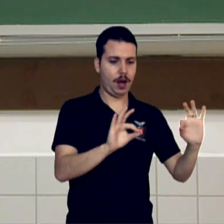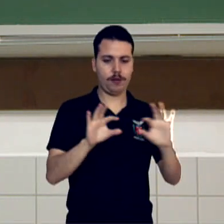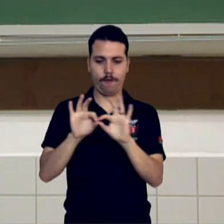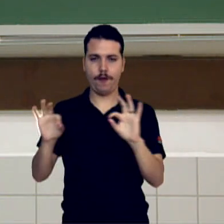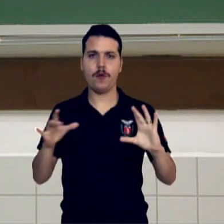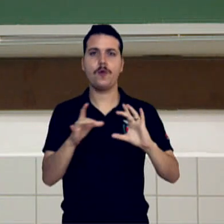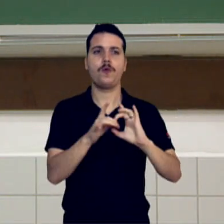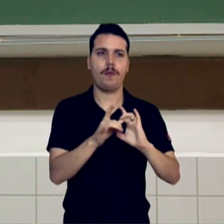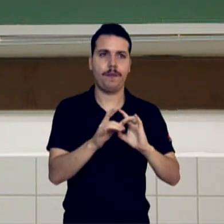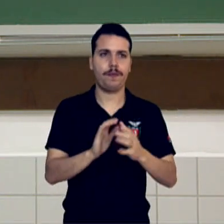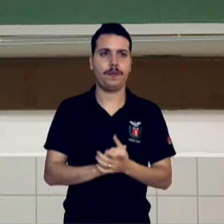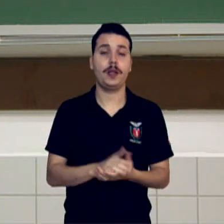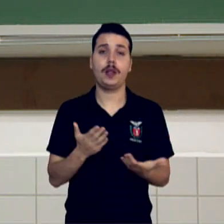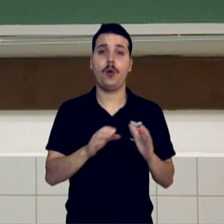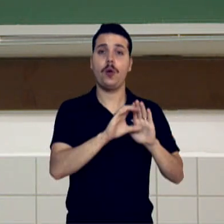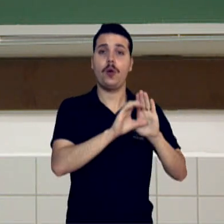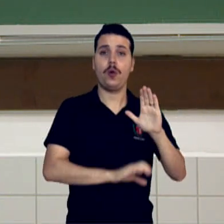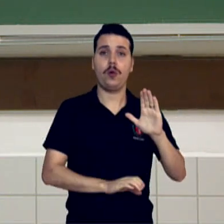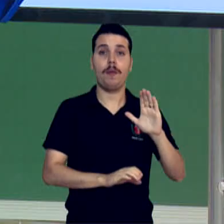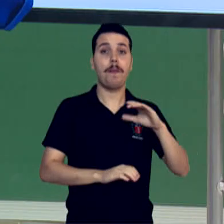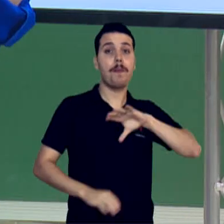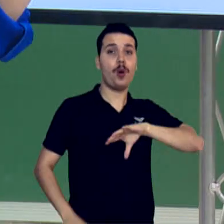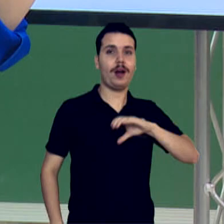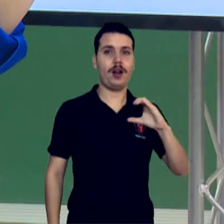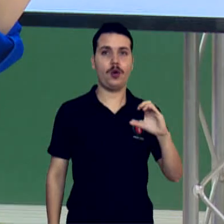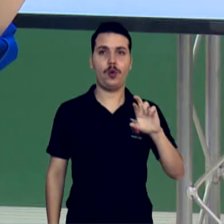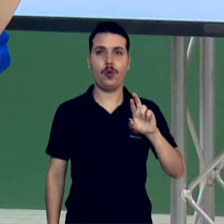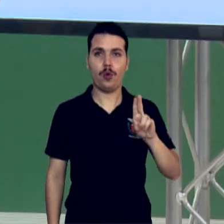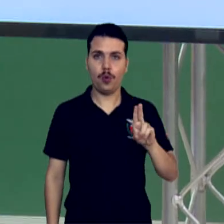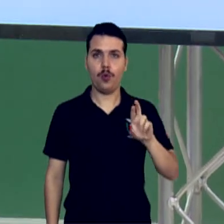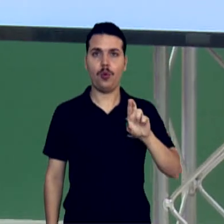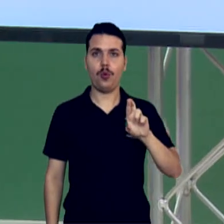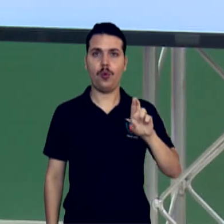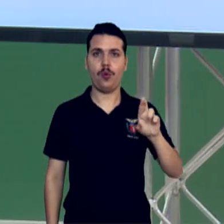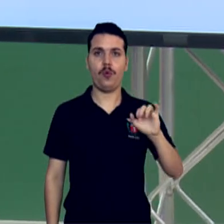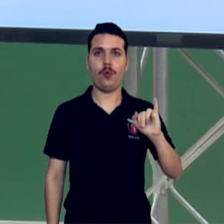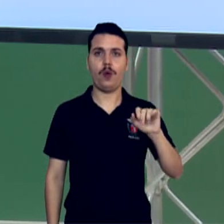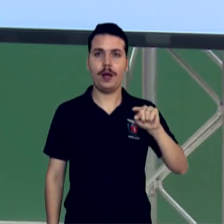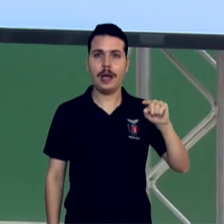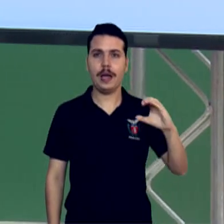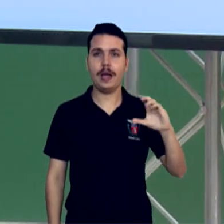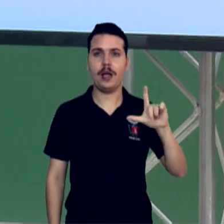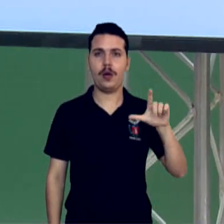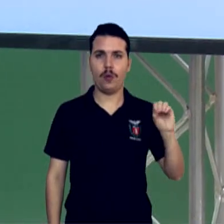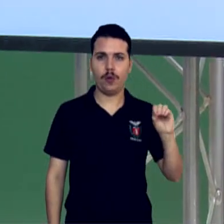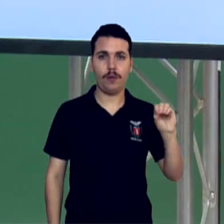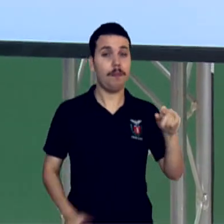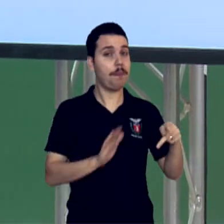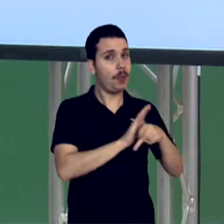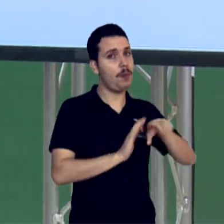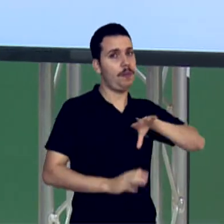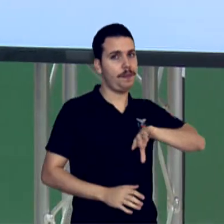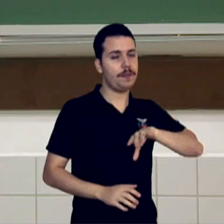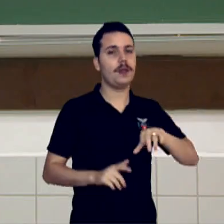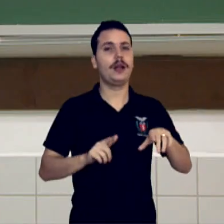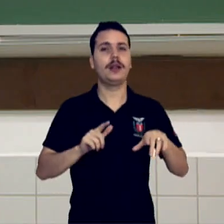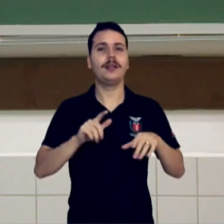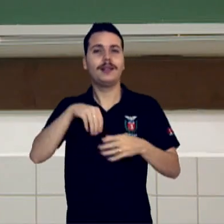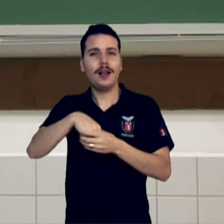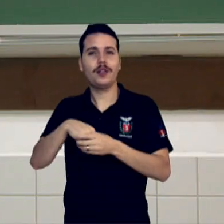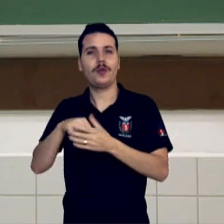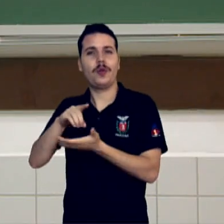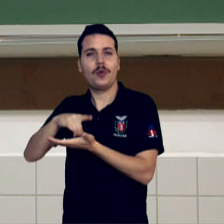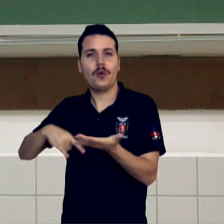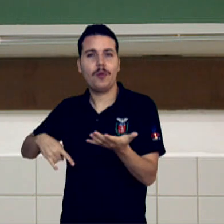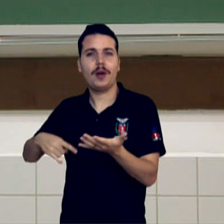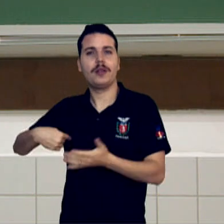com acento, né? E essa é uma palavra do português. De vez em quando você vê em alguns documentos a